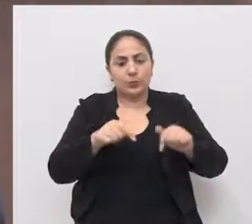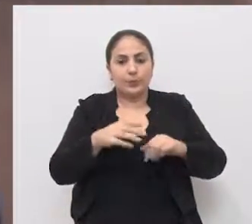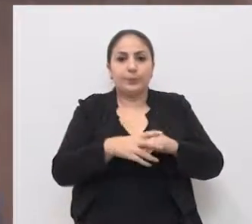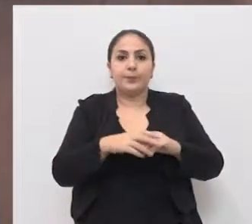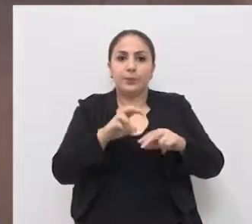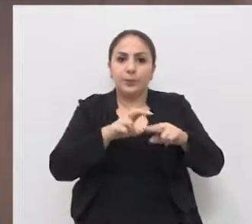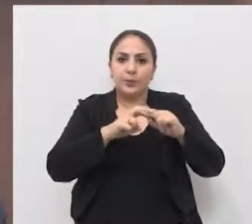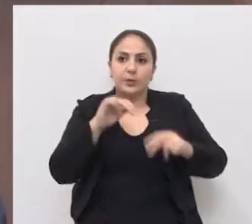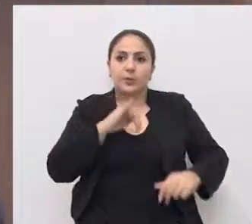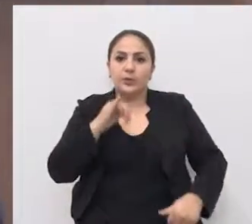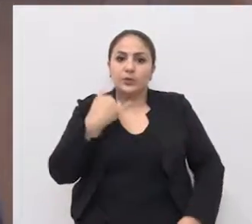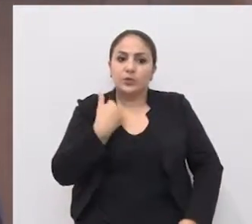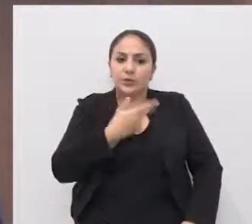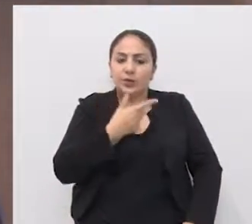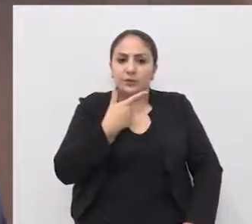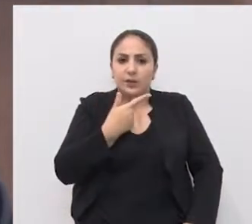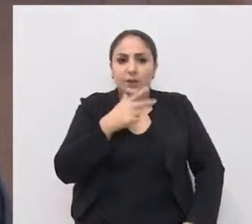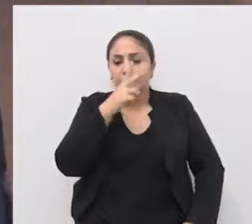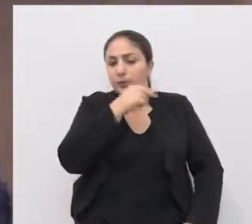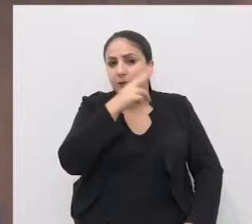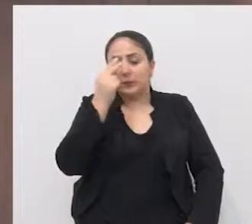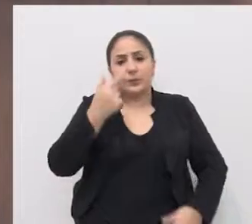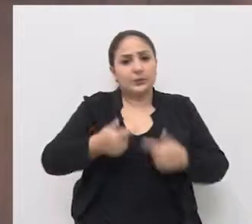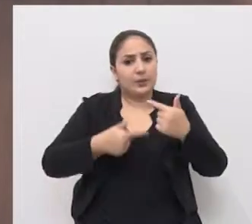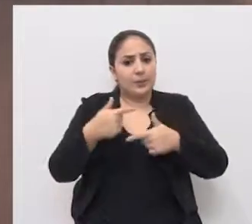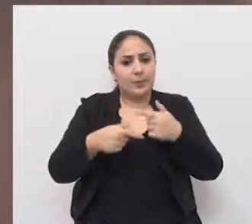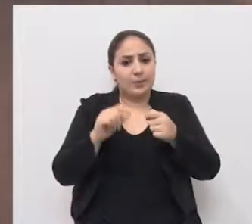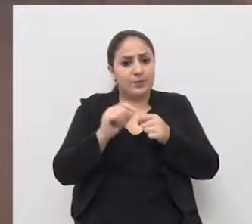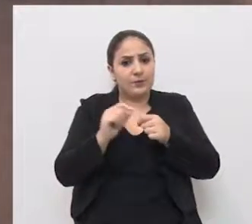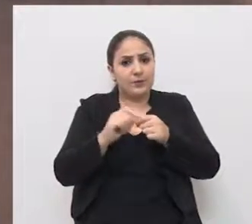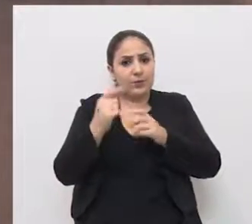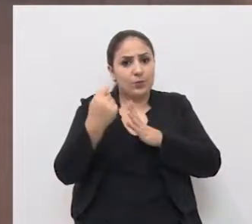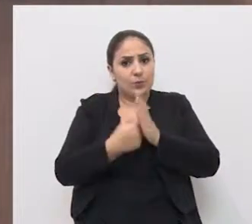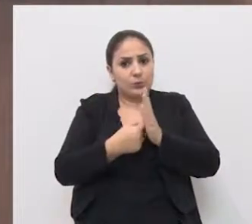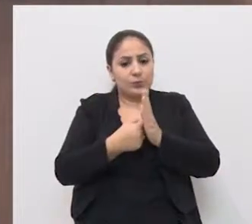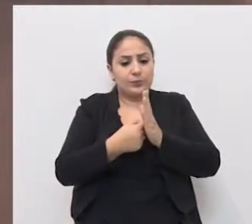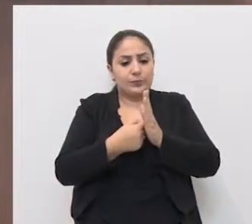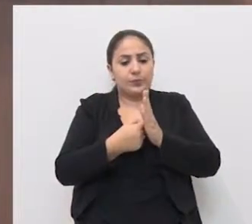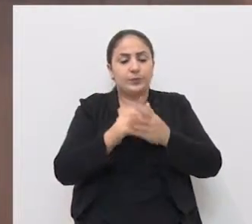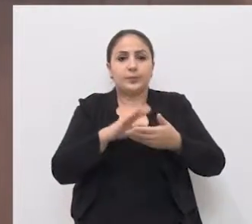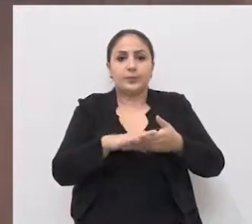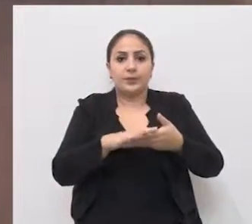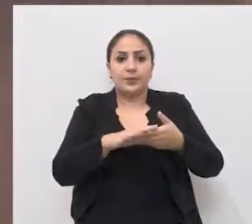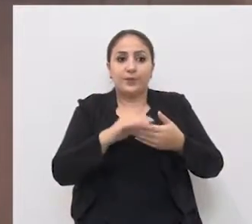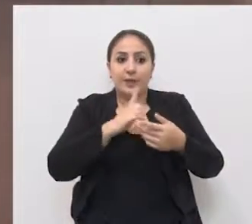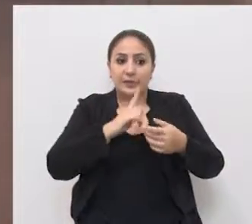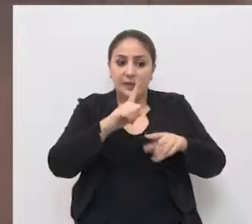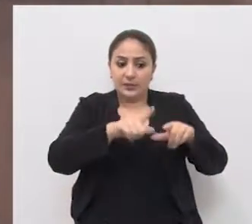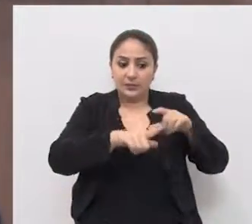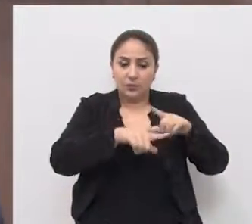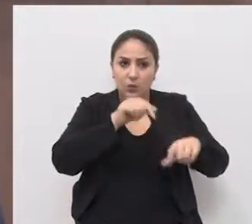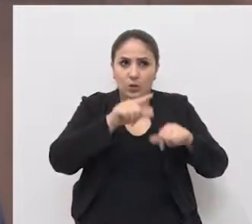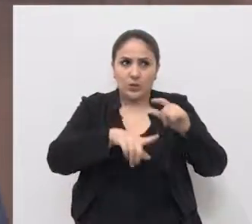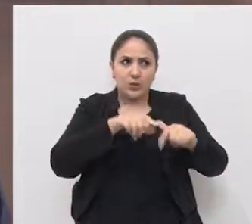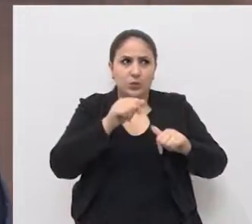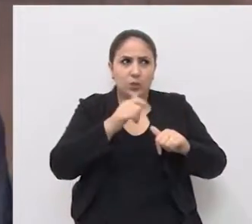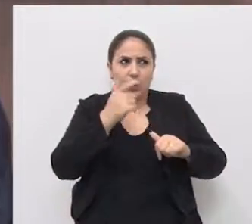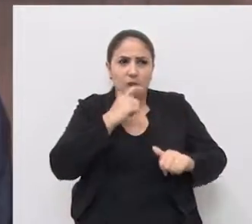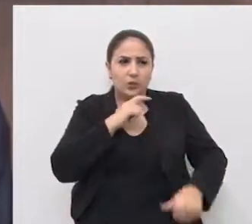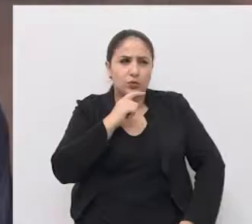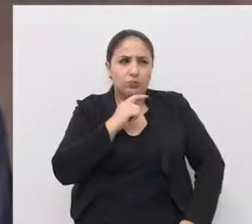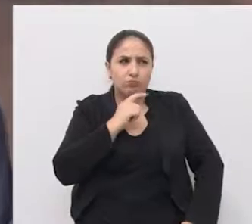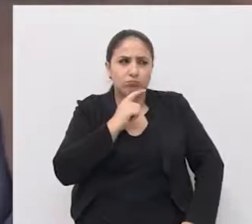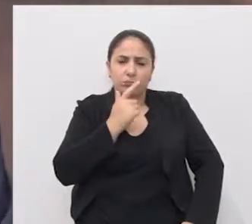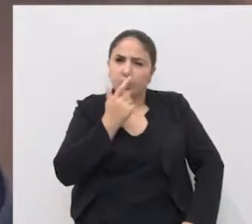concurso público municipal. É importante que a gente diga que o município trabalha para realizar esse concurso público. Vão ser selecionados, se eu não